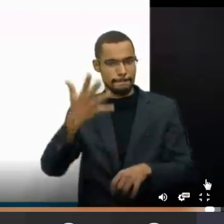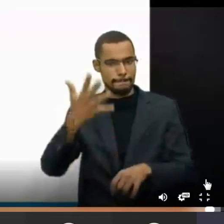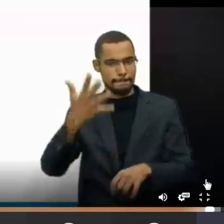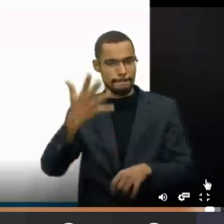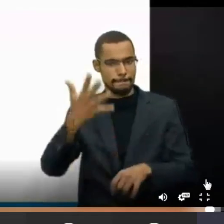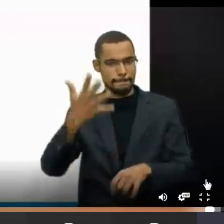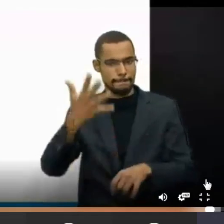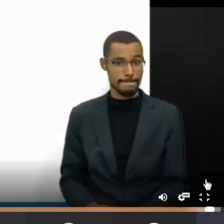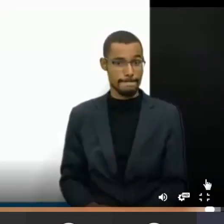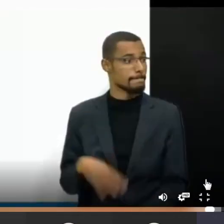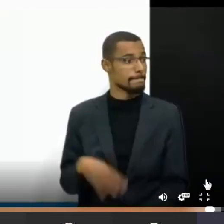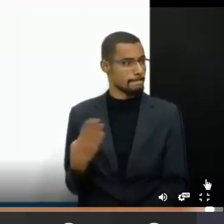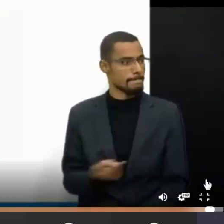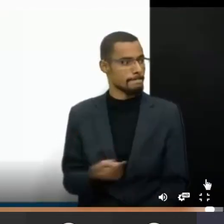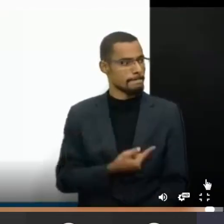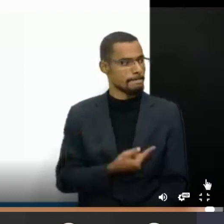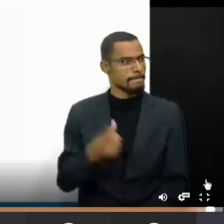nós temos